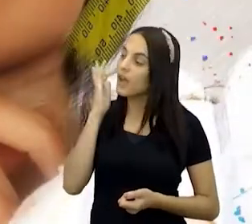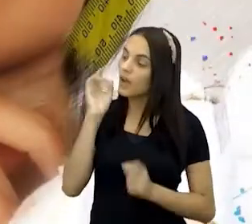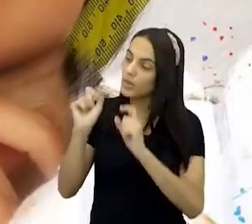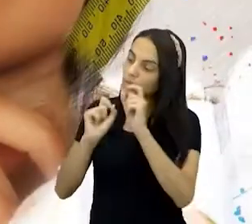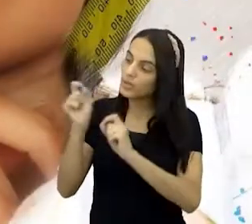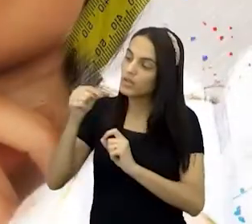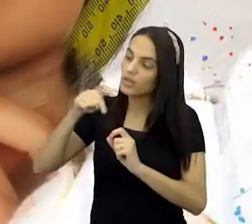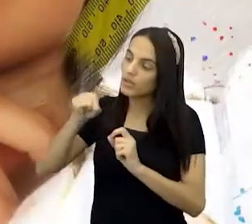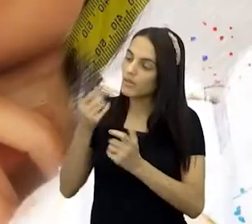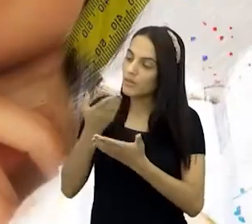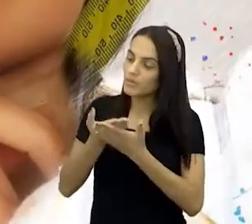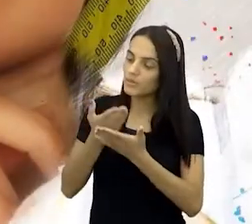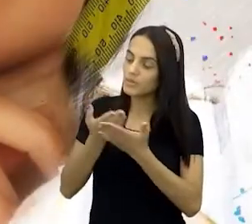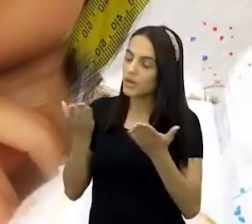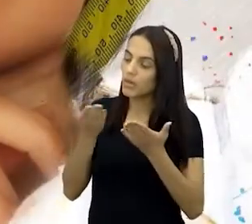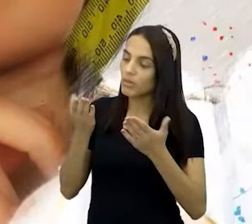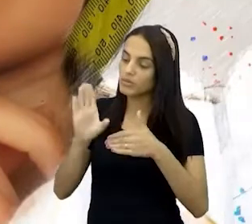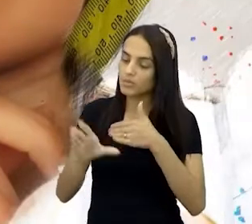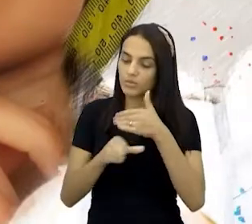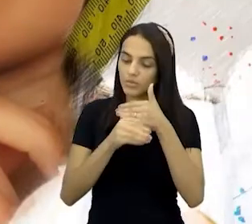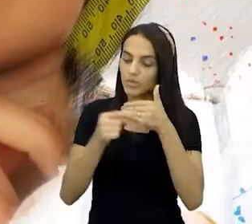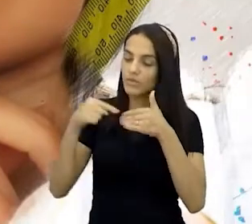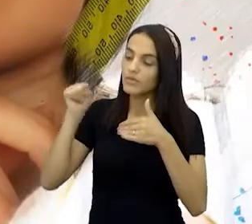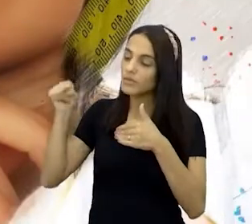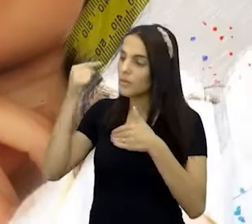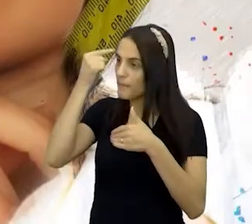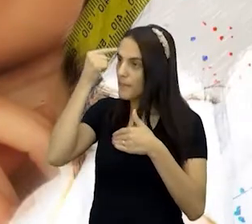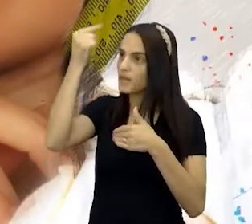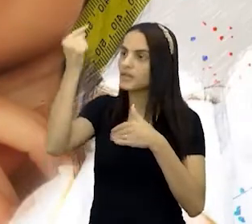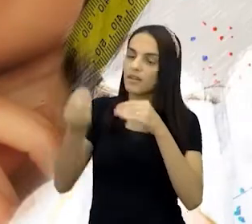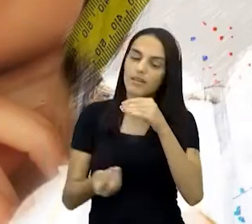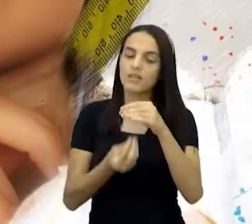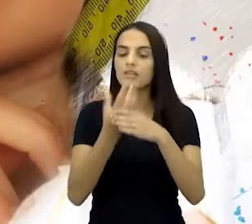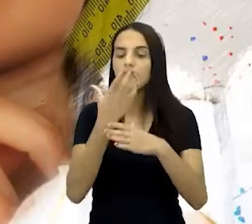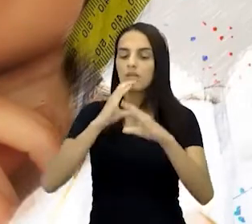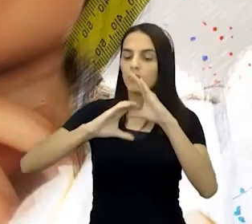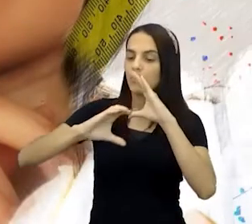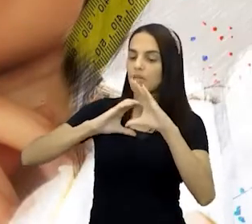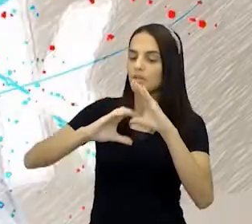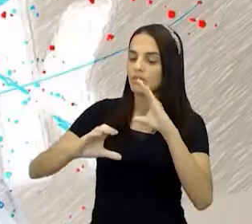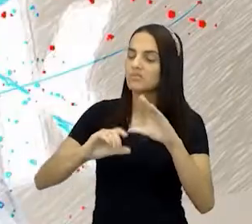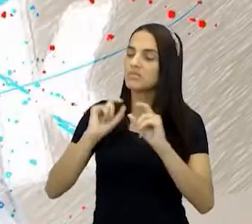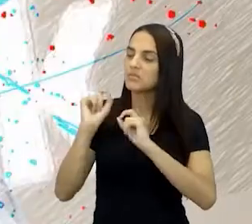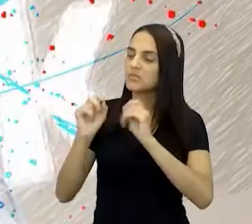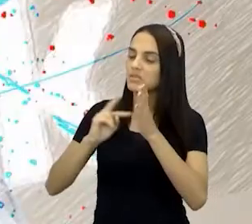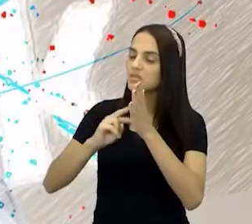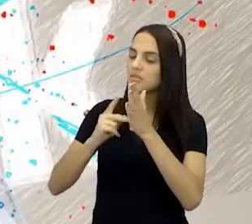vai estudar nesse componente? O que você pensa quando você fala criação e comunicação publicitária?